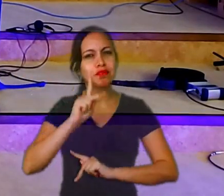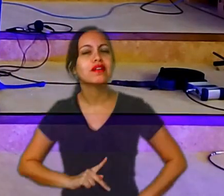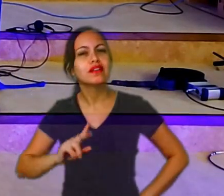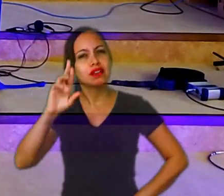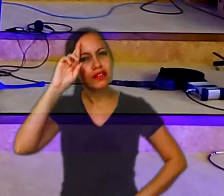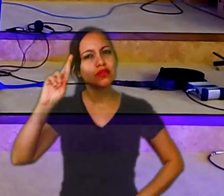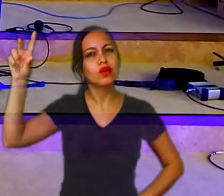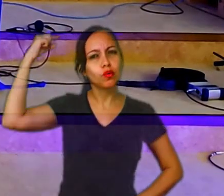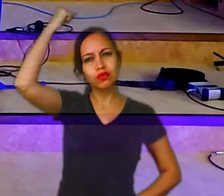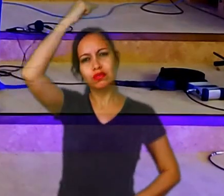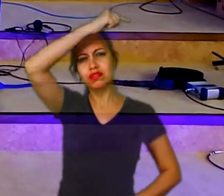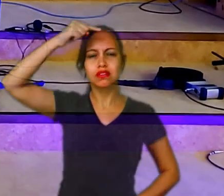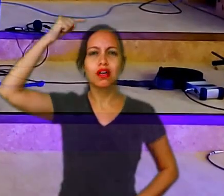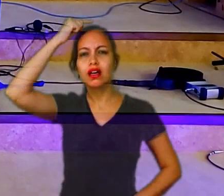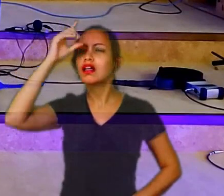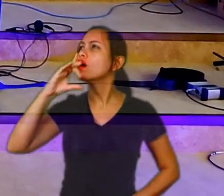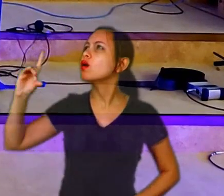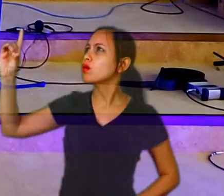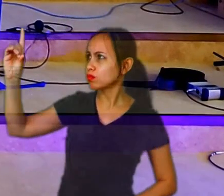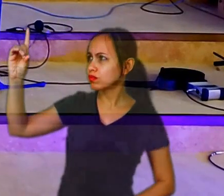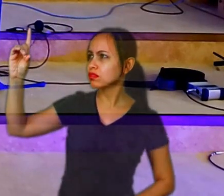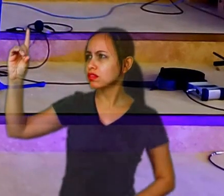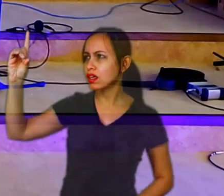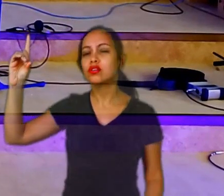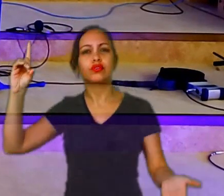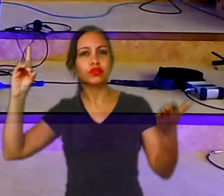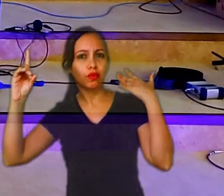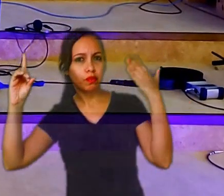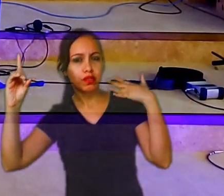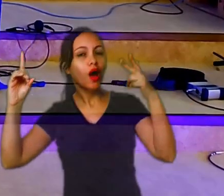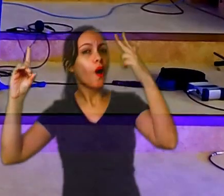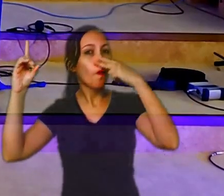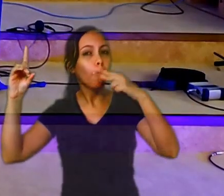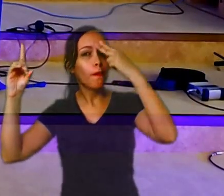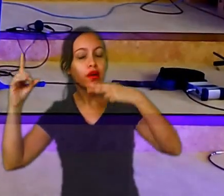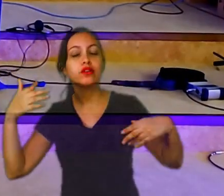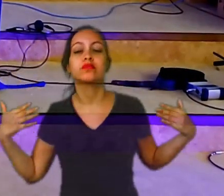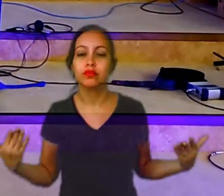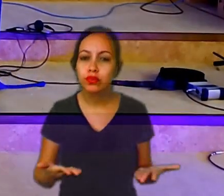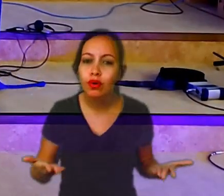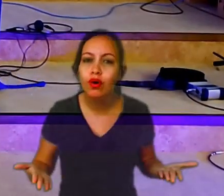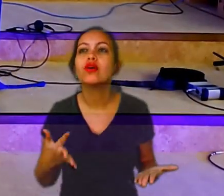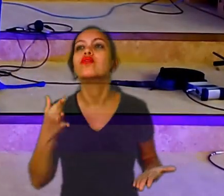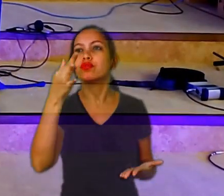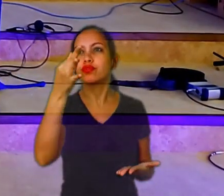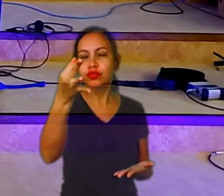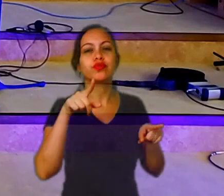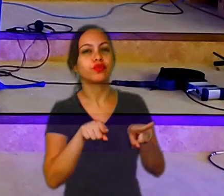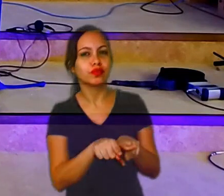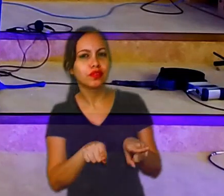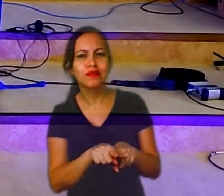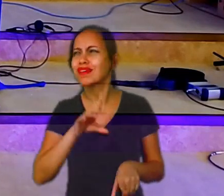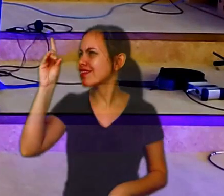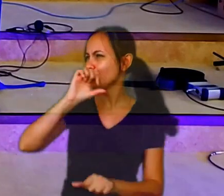santa. O Deus que tu foste do nosso antepassado, tu és o mesmo hoje, serás amanhã, porque tu não muda,